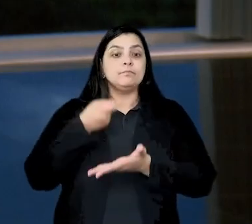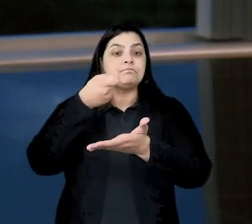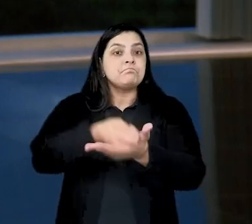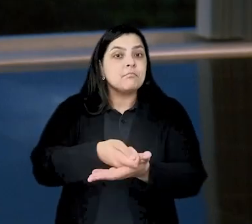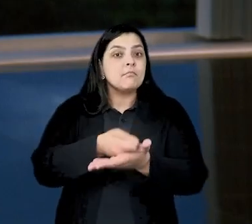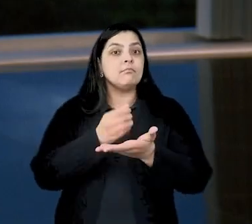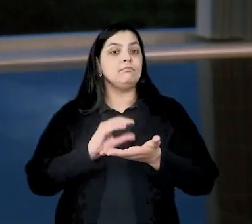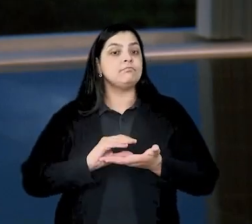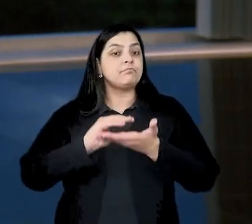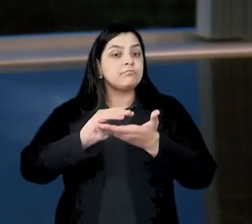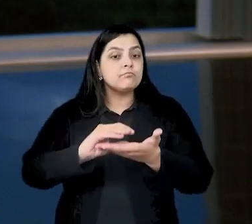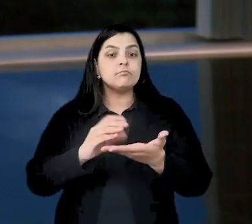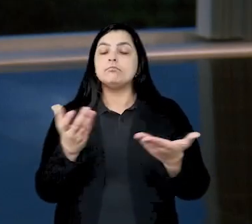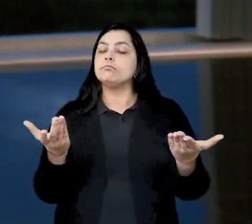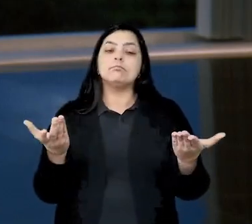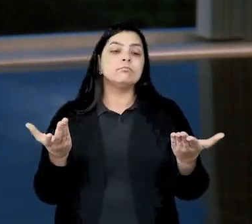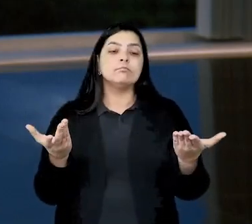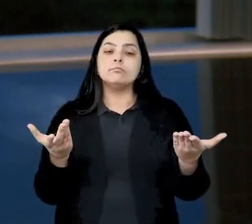pagar